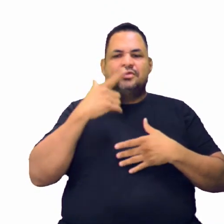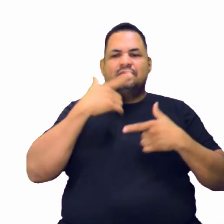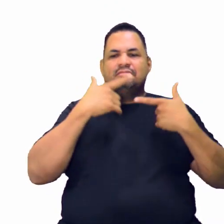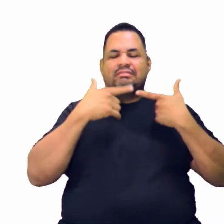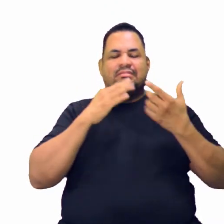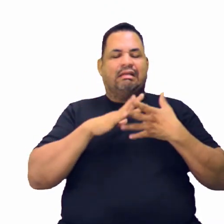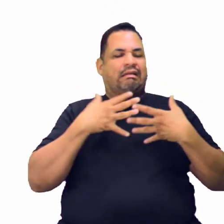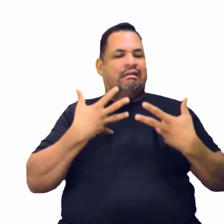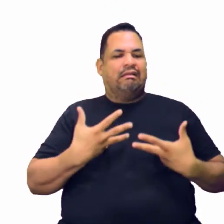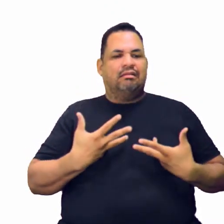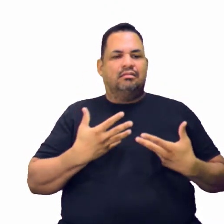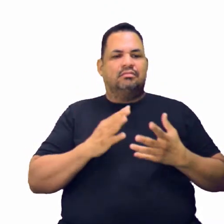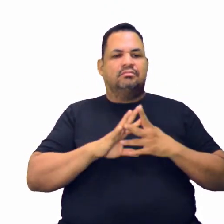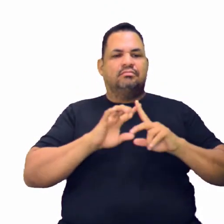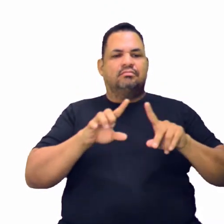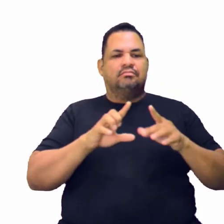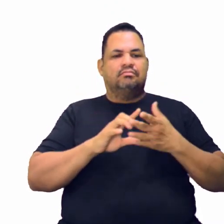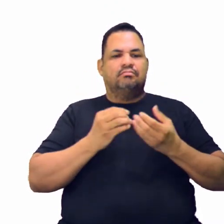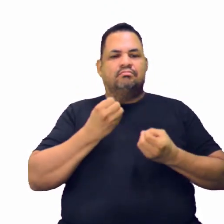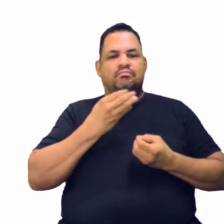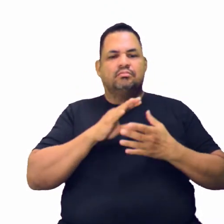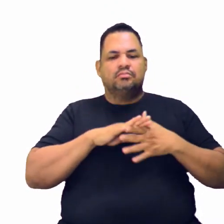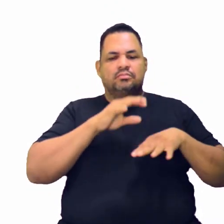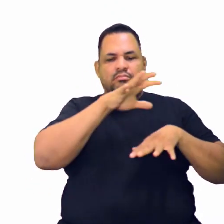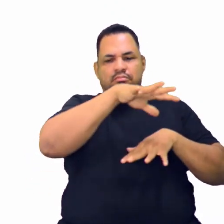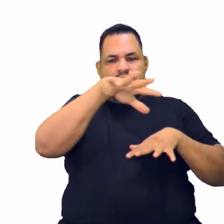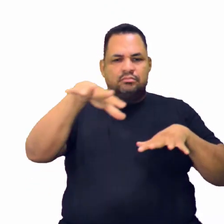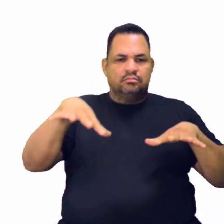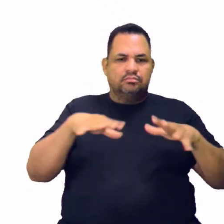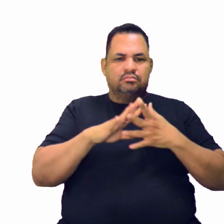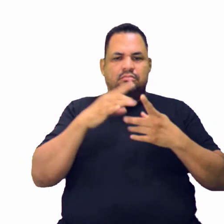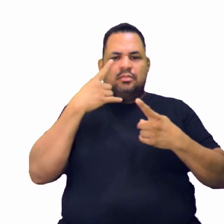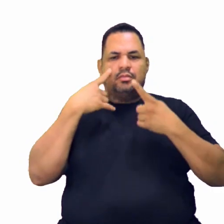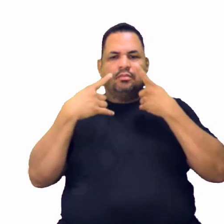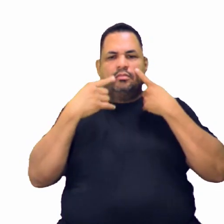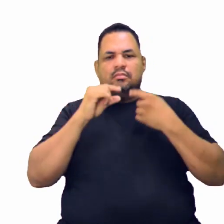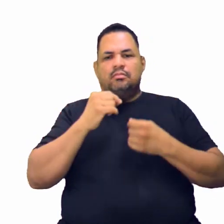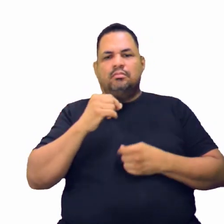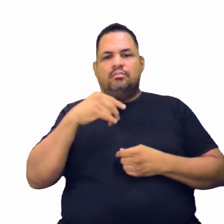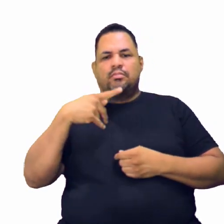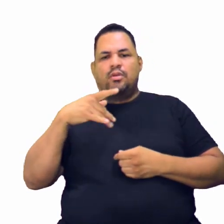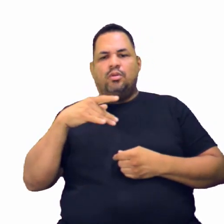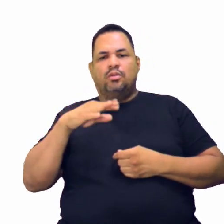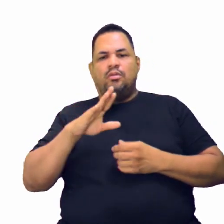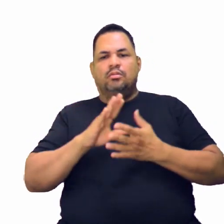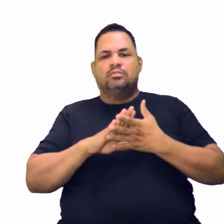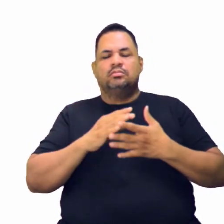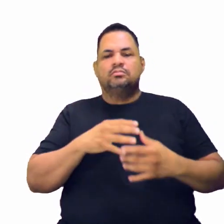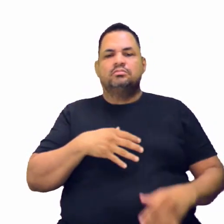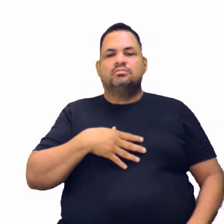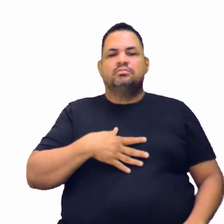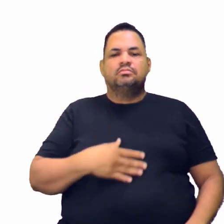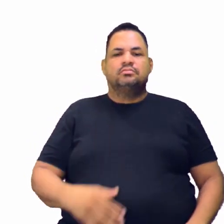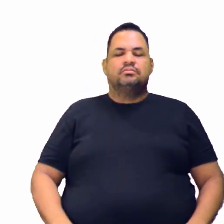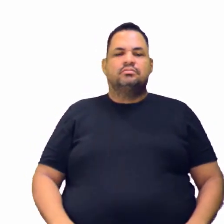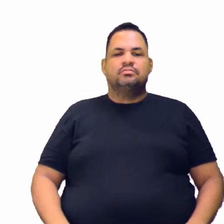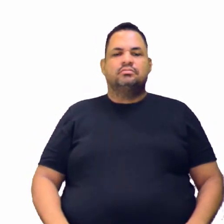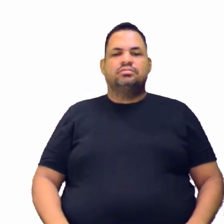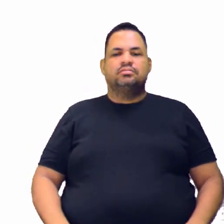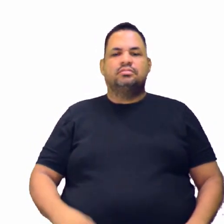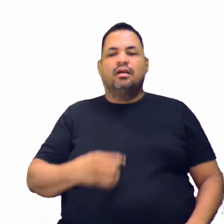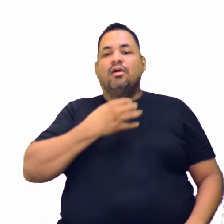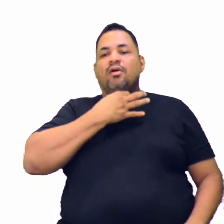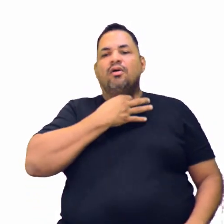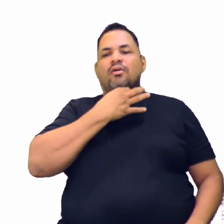rindo, cansativo. Mas uma boa distribuição de lágrimas e poucas, mordi meu negócio,